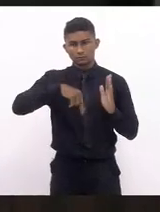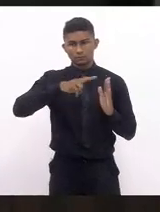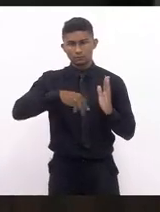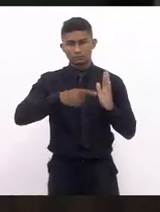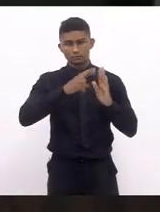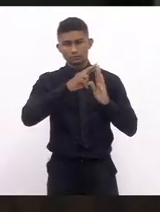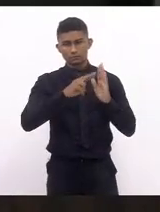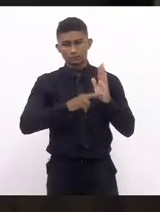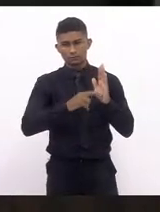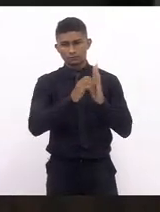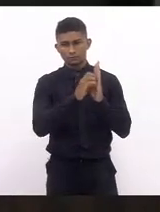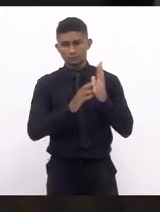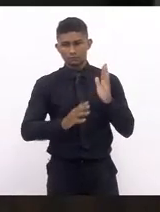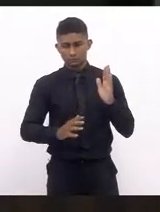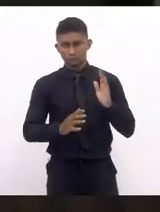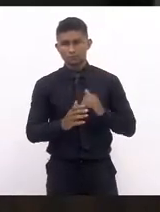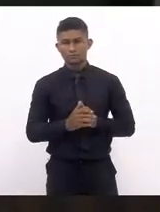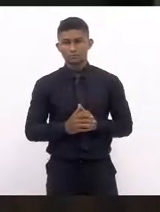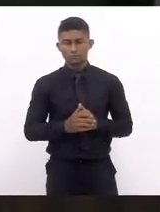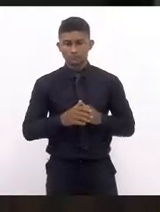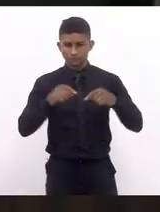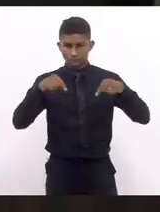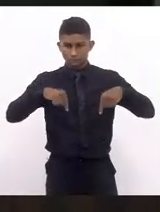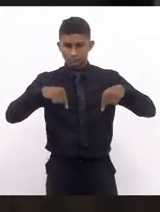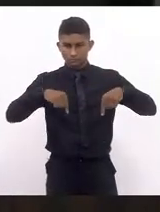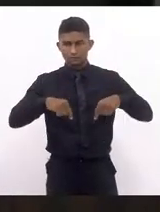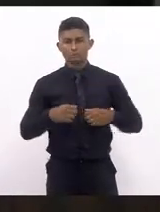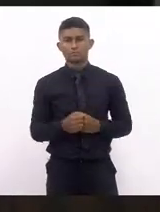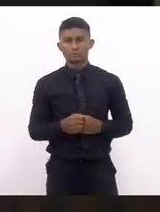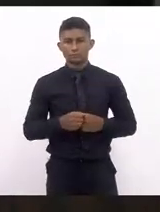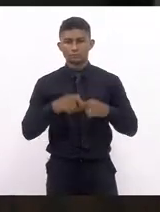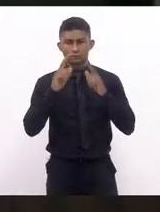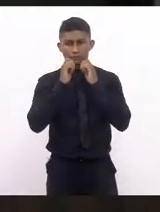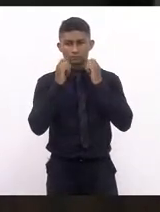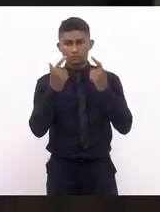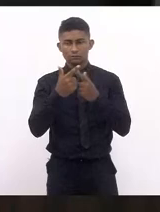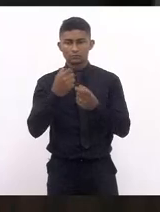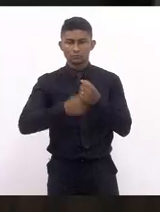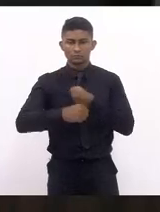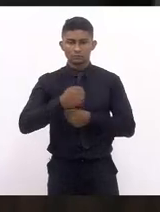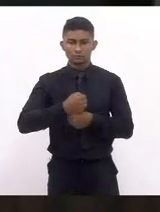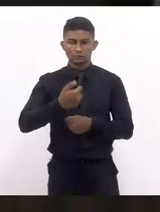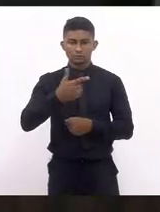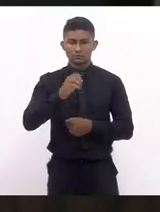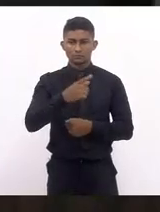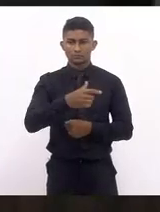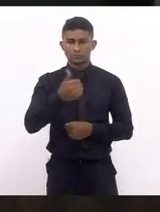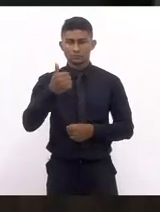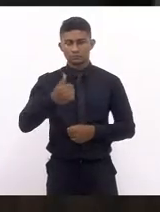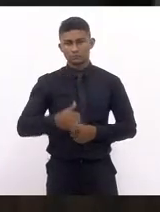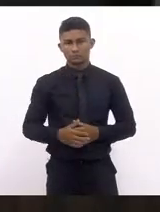do relatório das atividades executadas por essa casa não tem corrente 2021